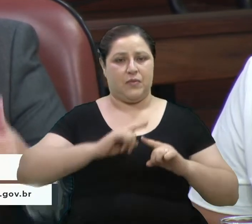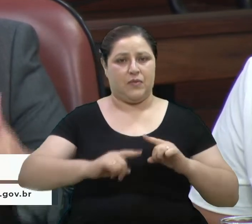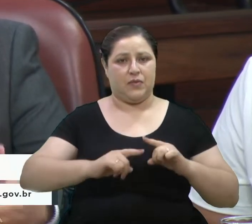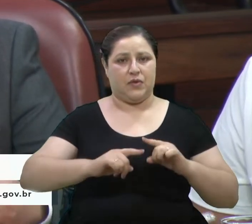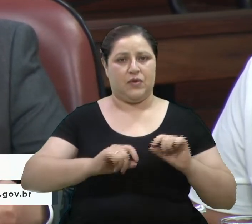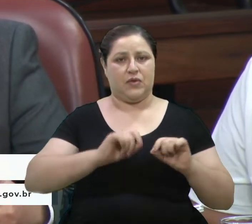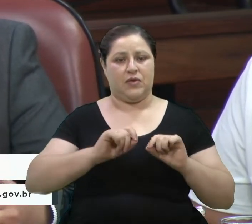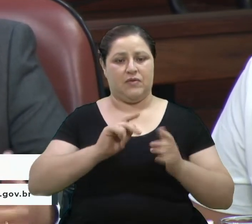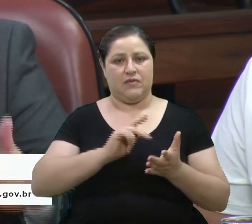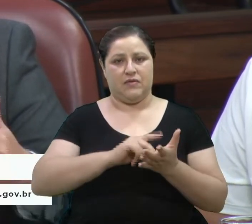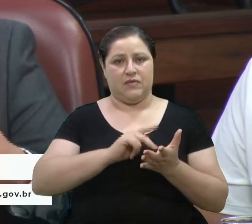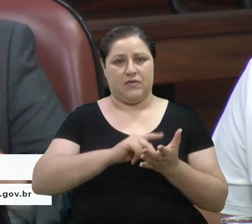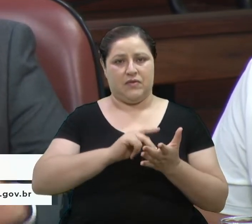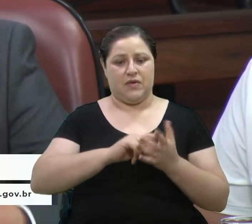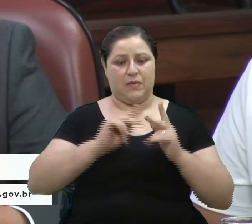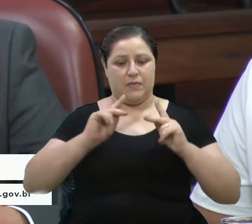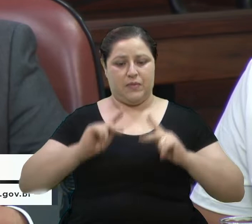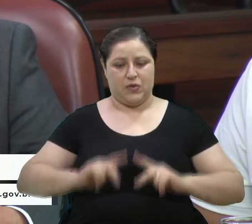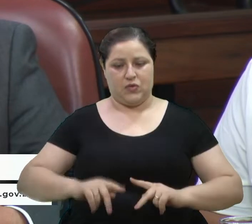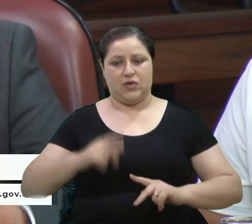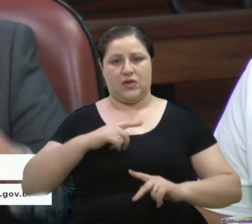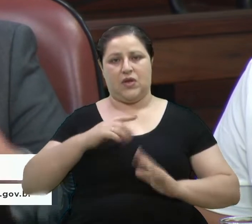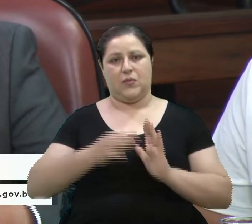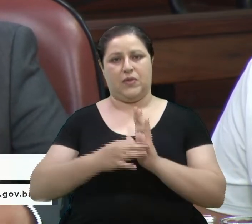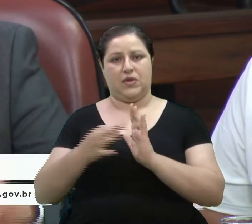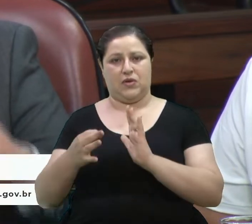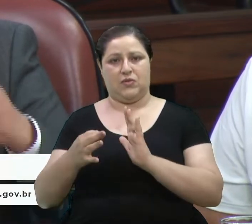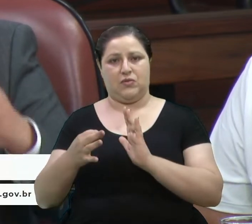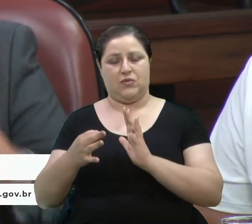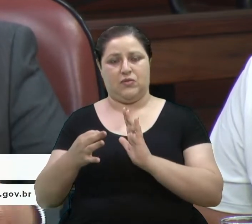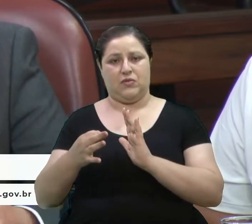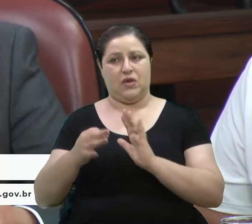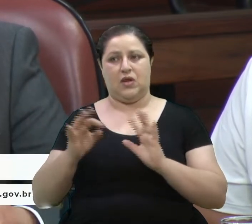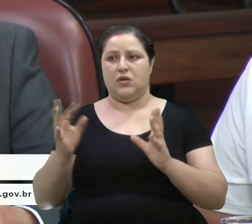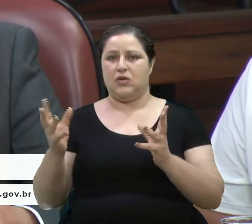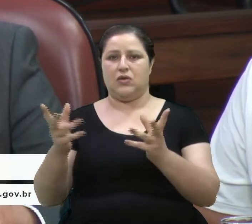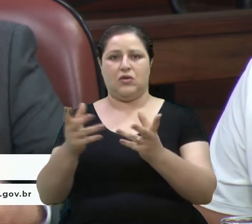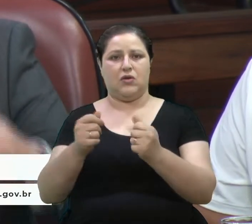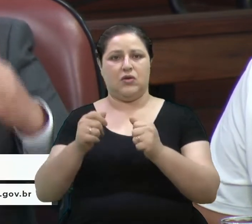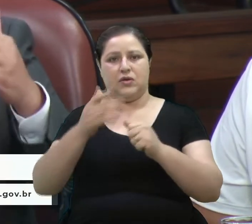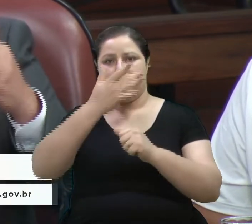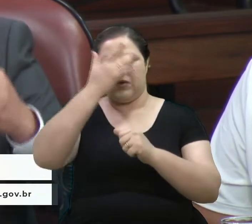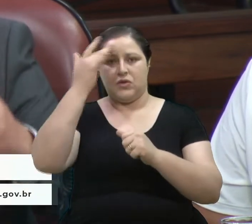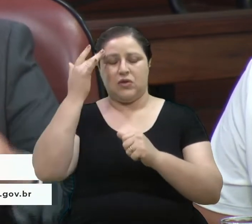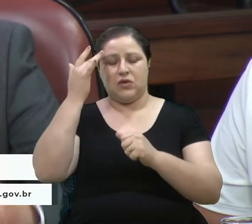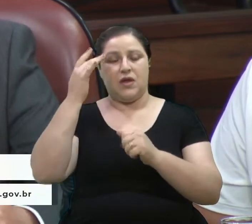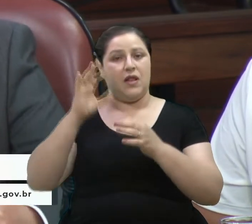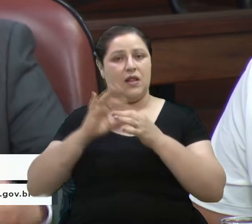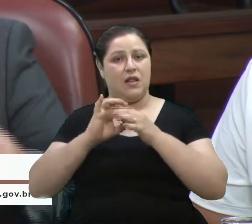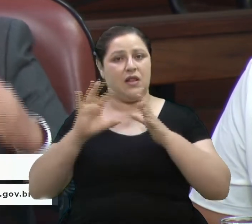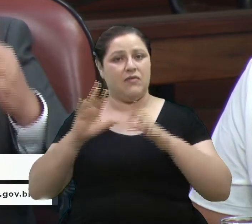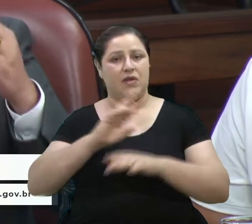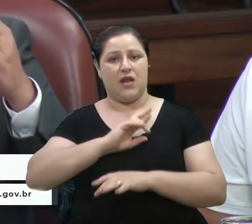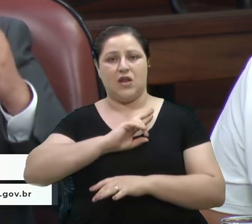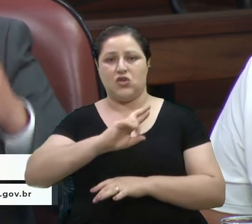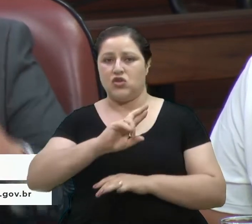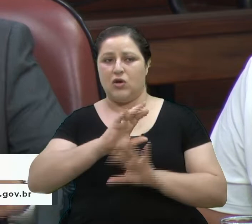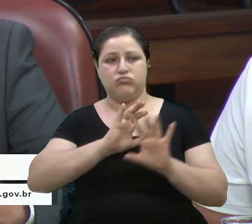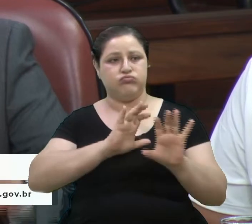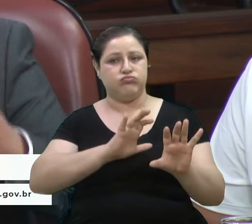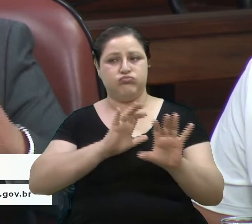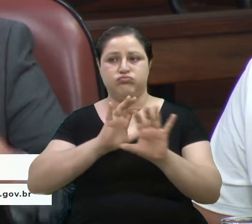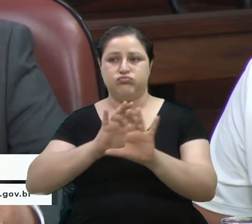que verdadeiramente as pessoas tenham a sua opinião. Todos são livres para ter a sua religião, para ter o seu